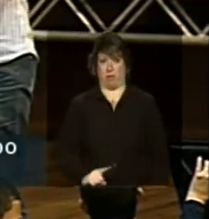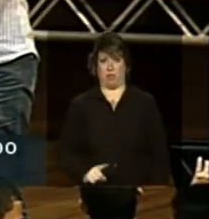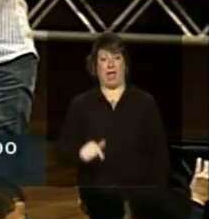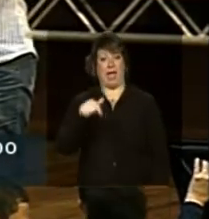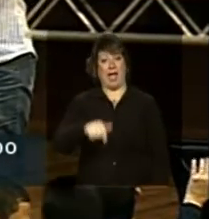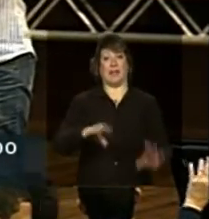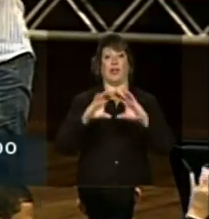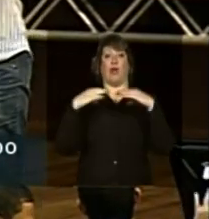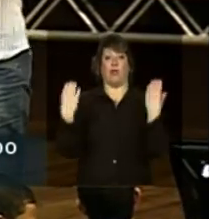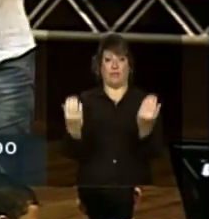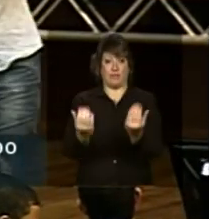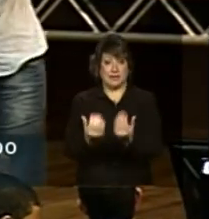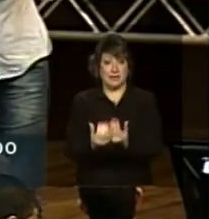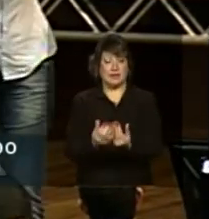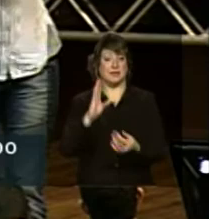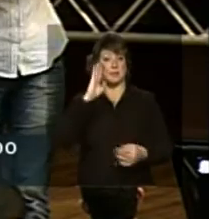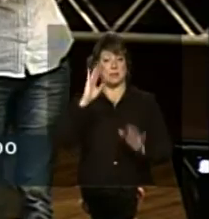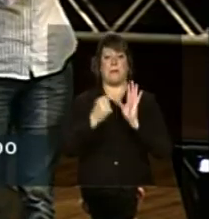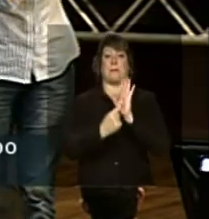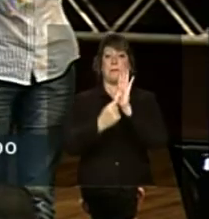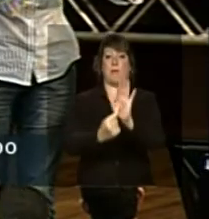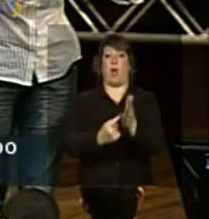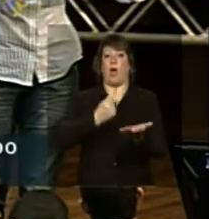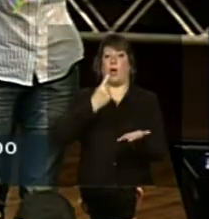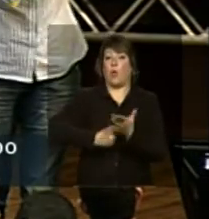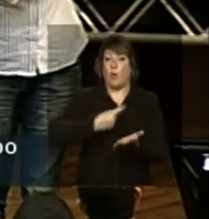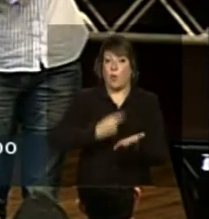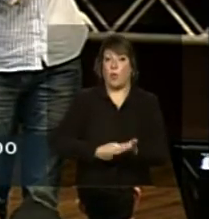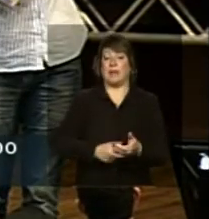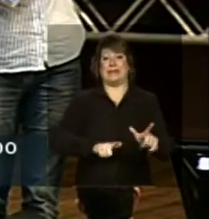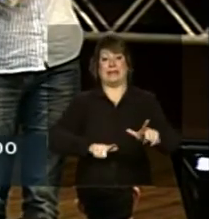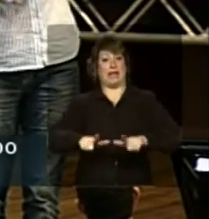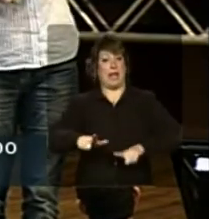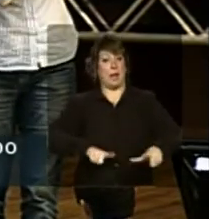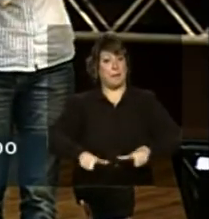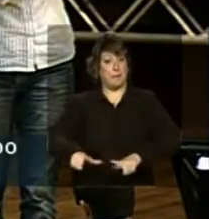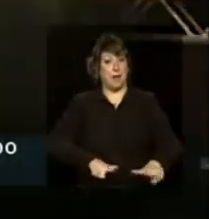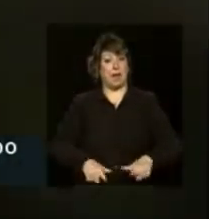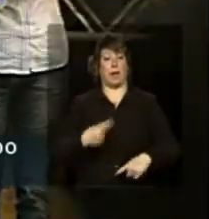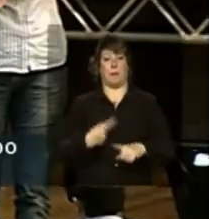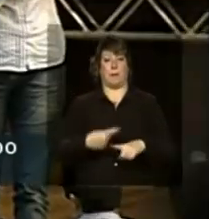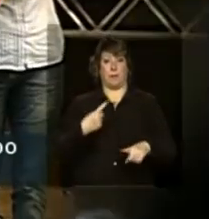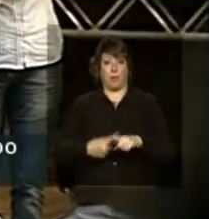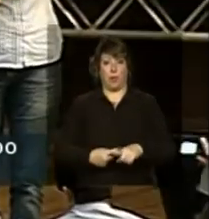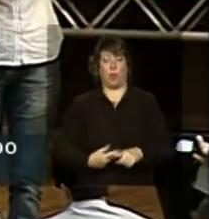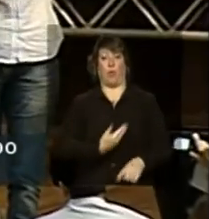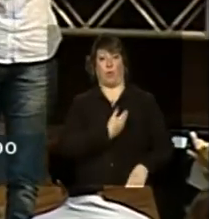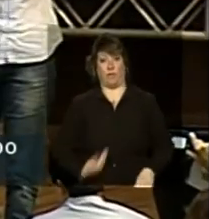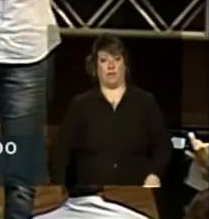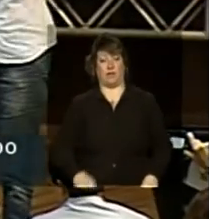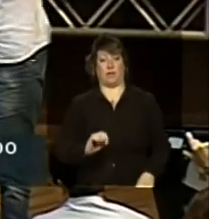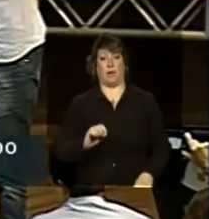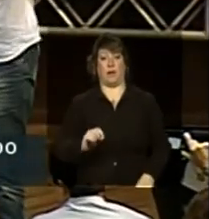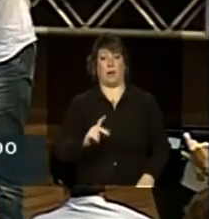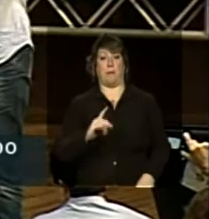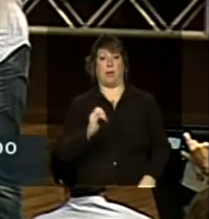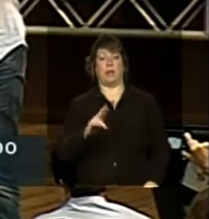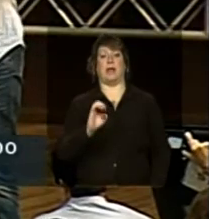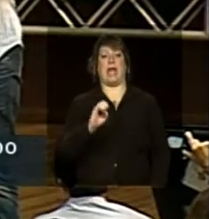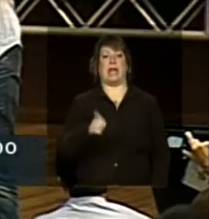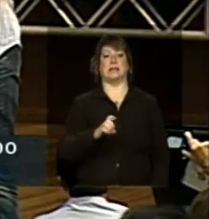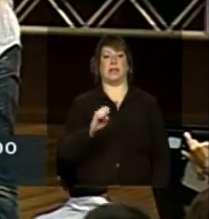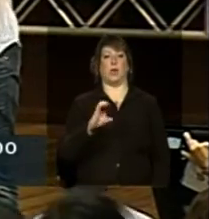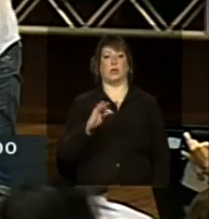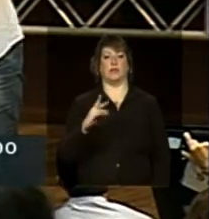conferência marca um acordo de trabalho entre os poderes executivos e o poder